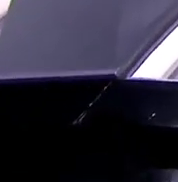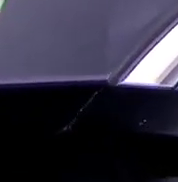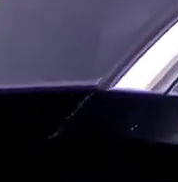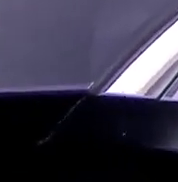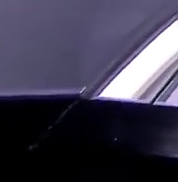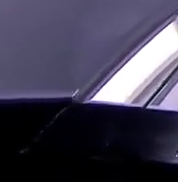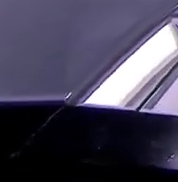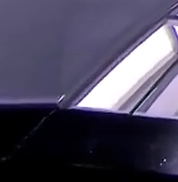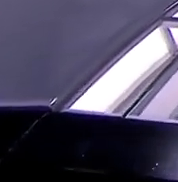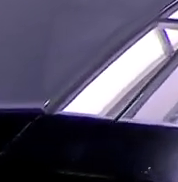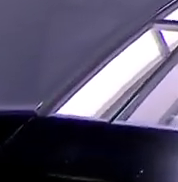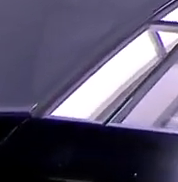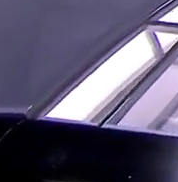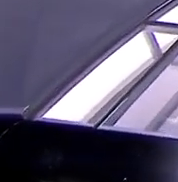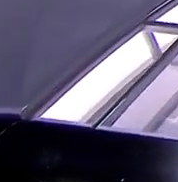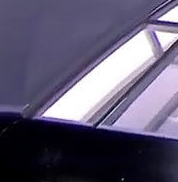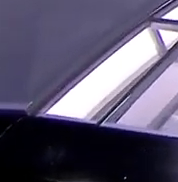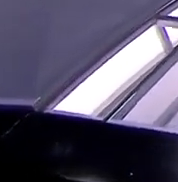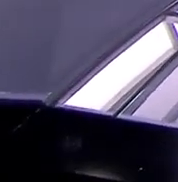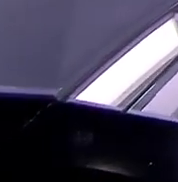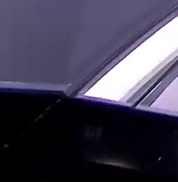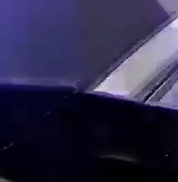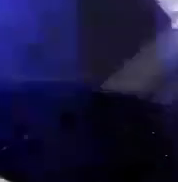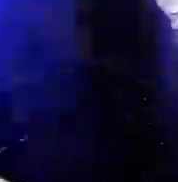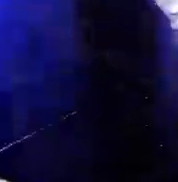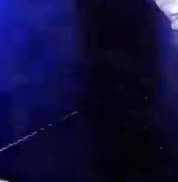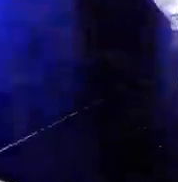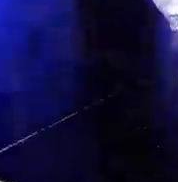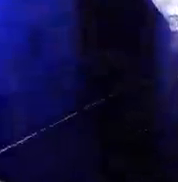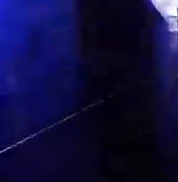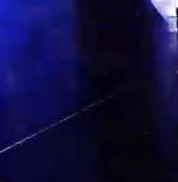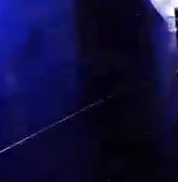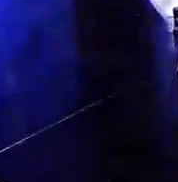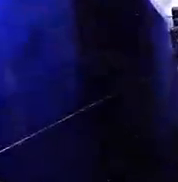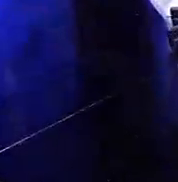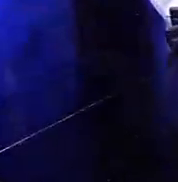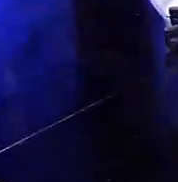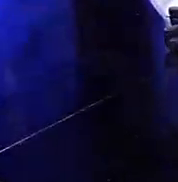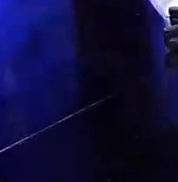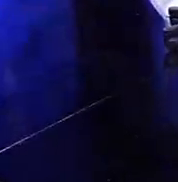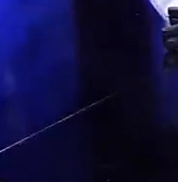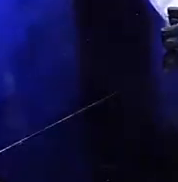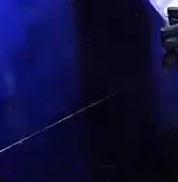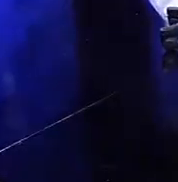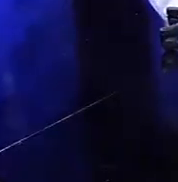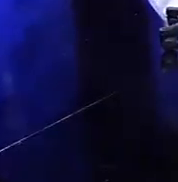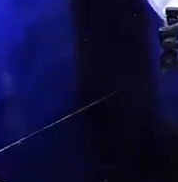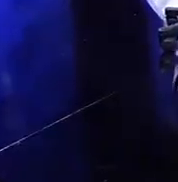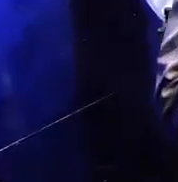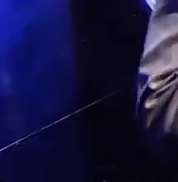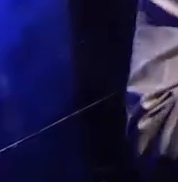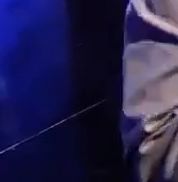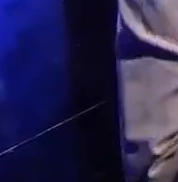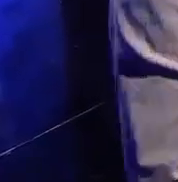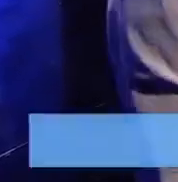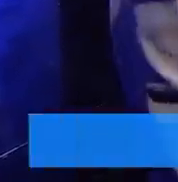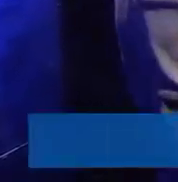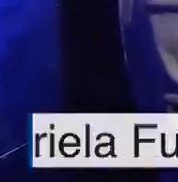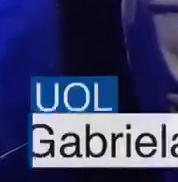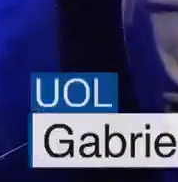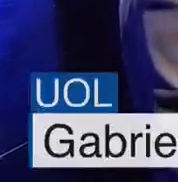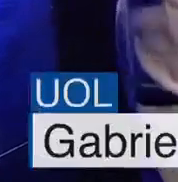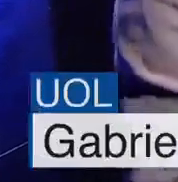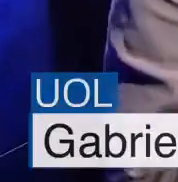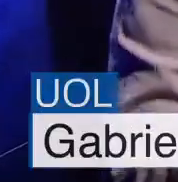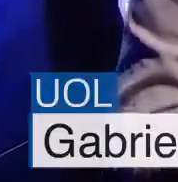Voltamos então aqui de dentro do estúdio do SBT, após o encerramento do segundo bloco aqui do debate entre os candidatos ao governo do Estado. Estou aqui com o professor